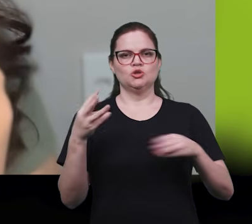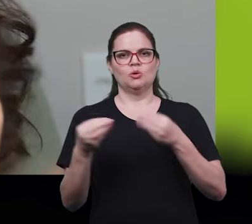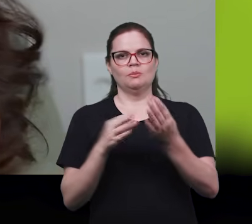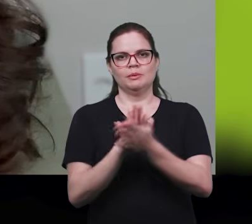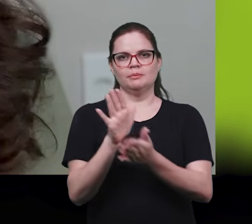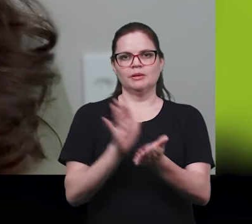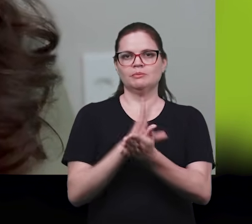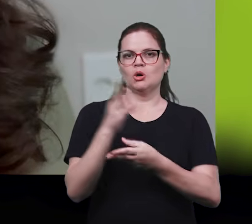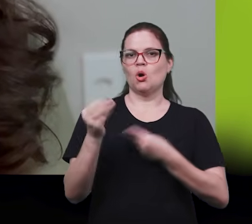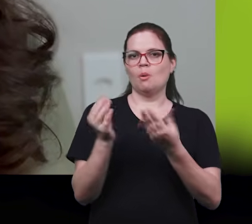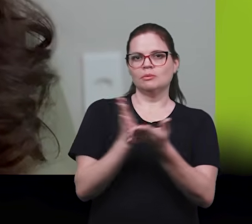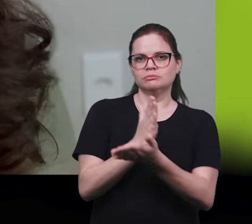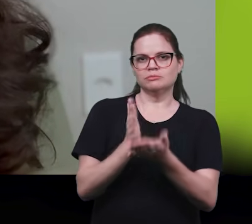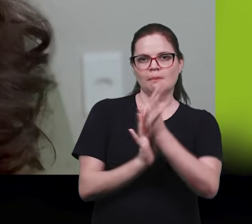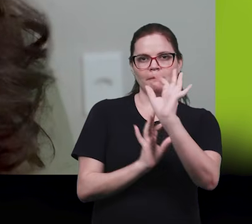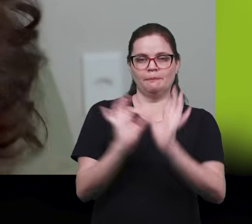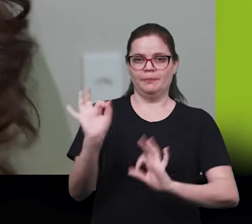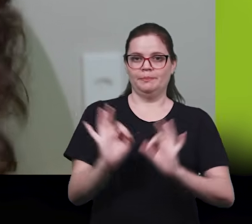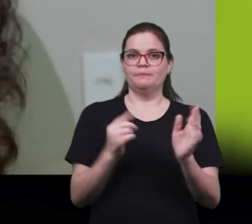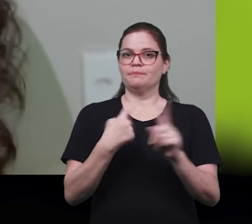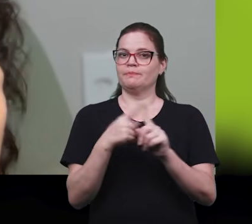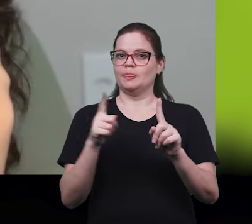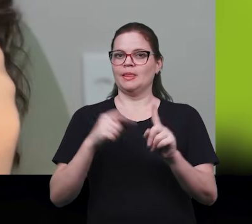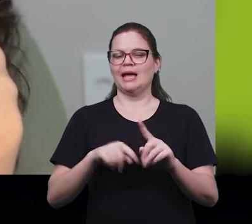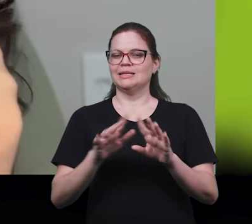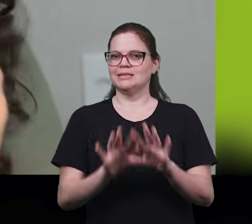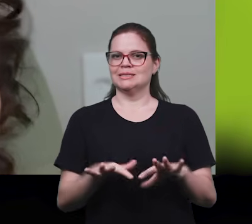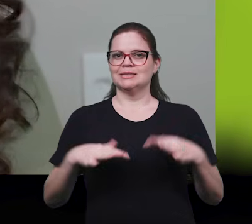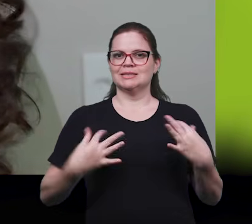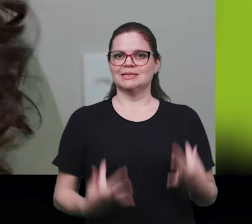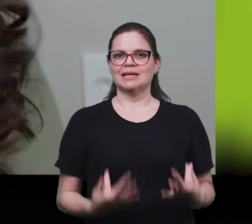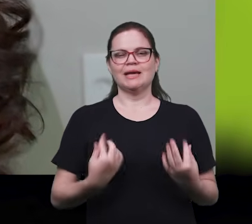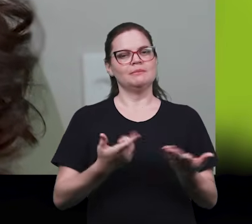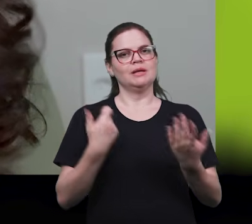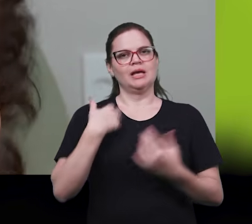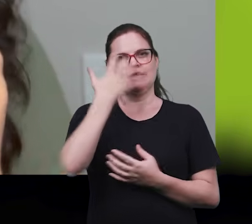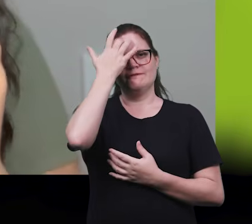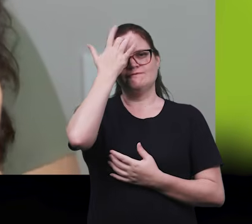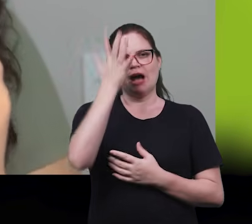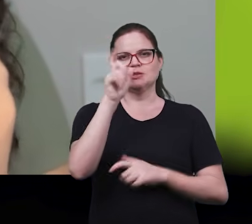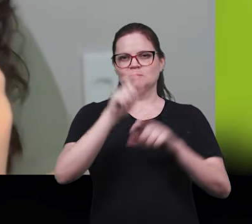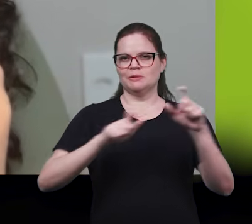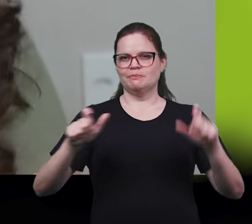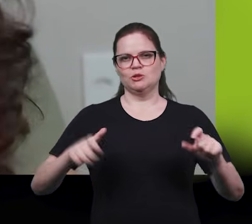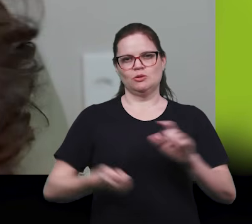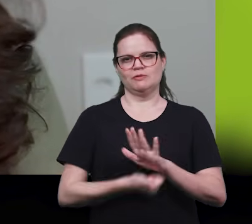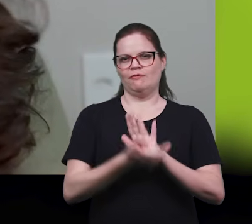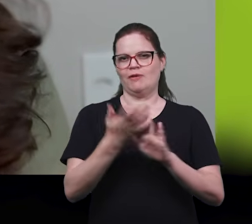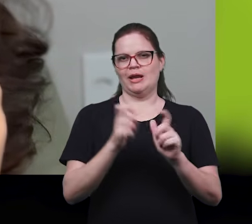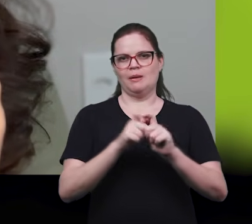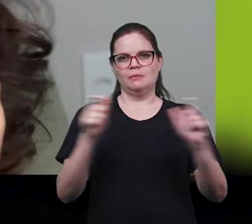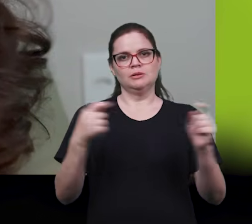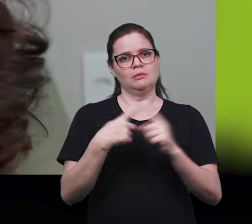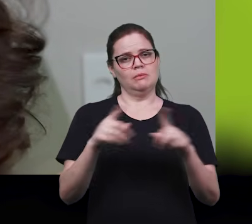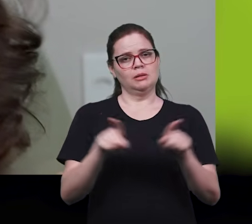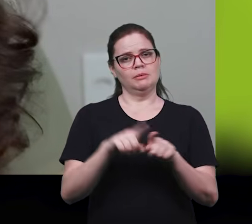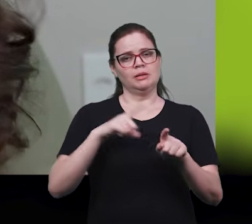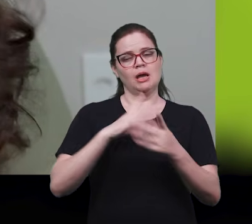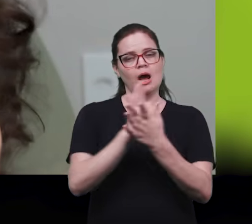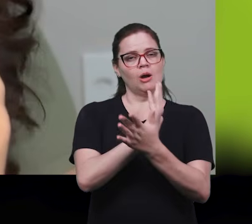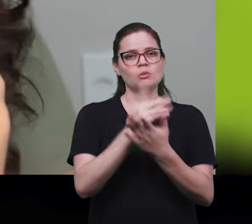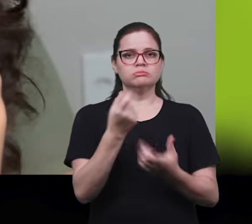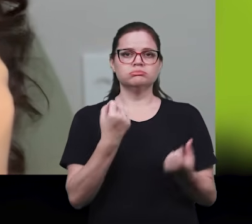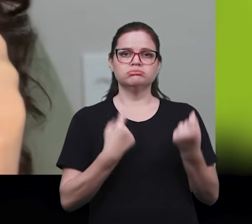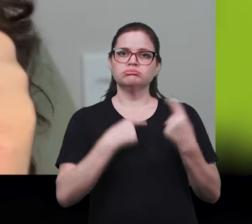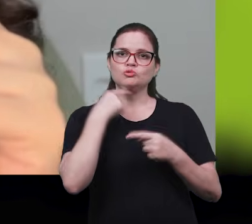que montava, porque apesar de ser algo tão simples e intuitivo para muitas podem ter